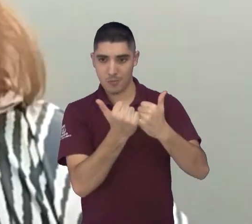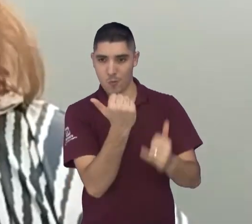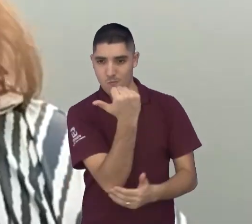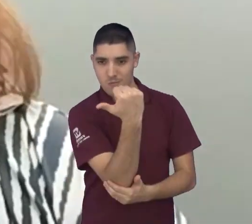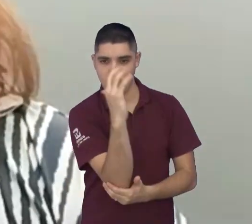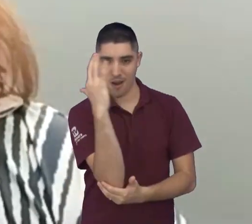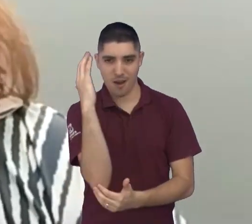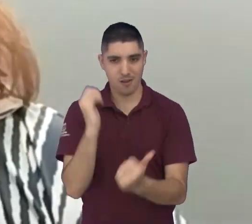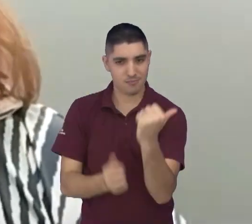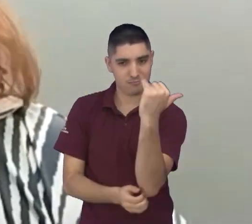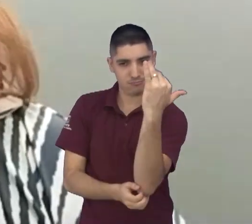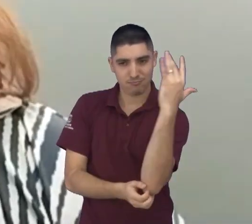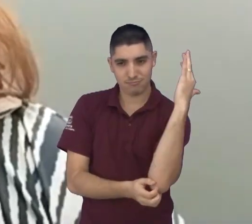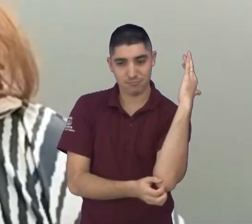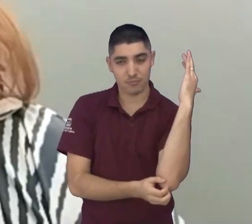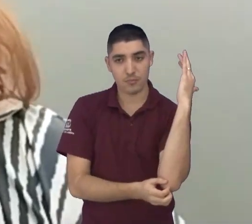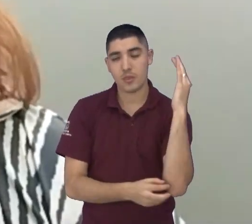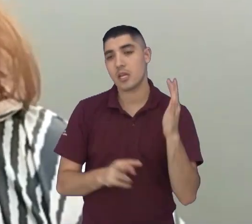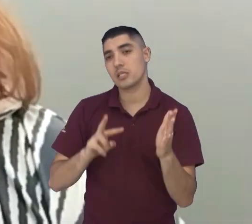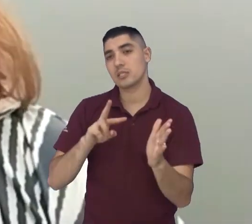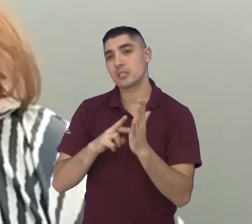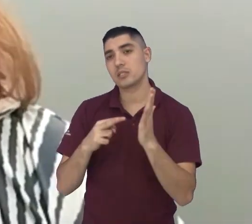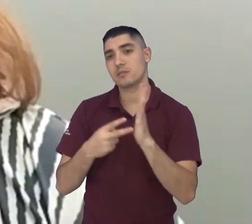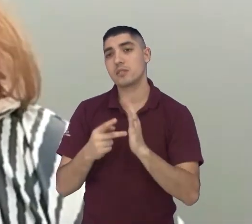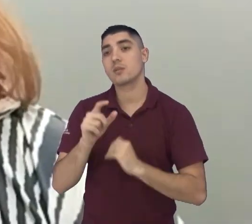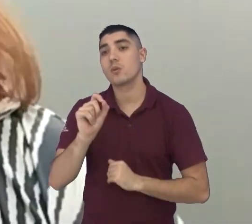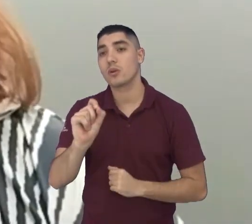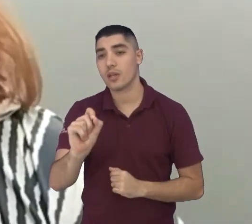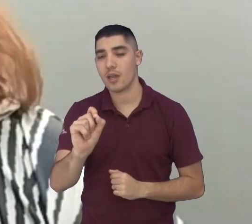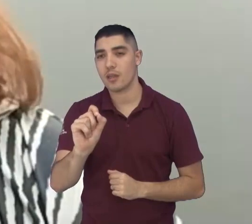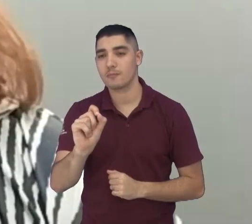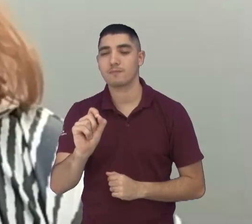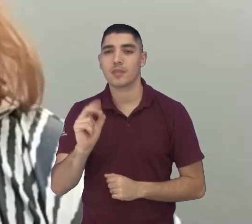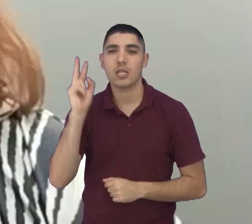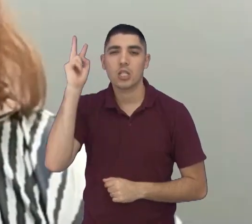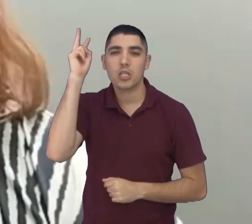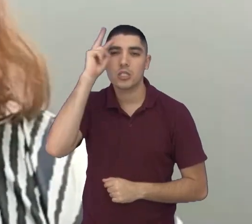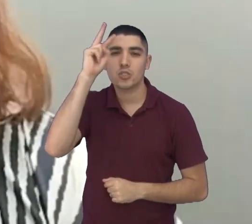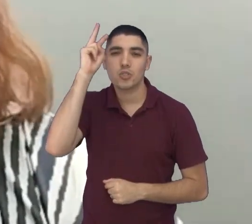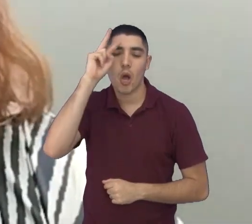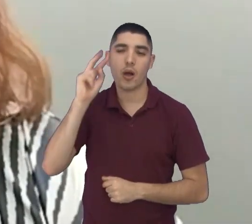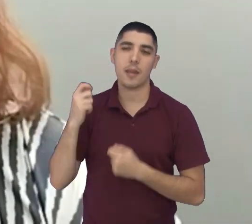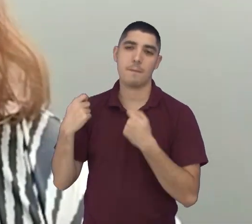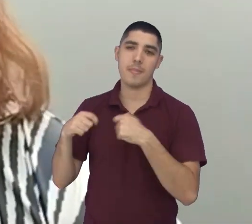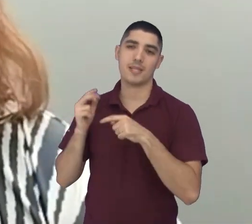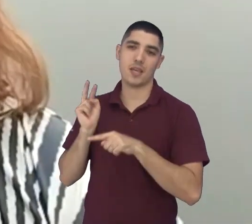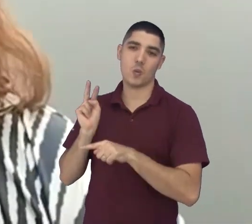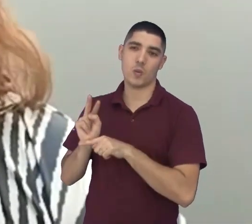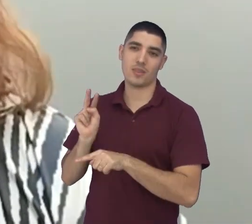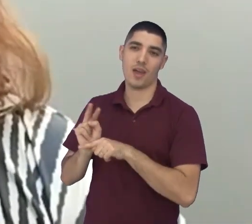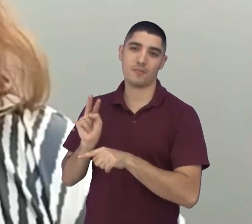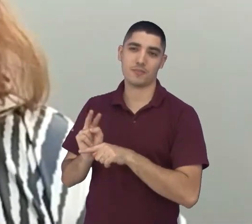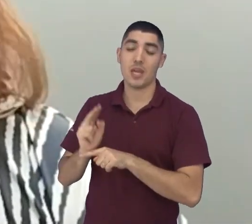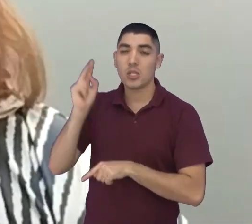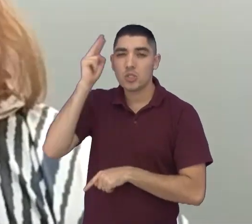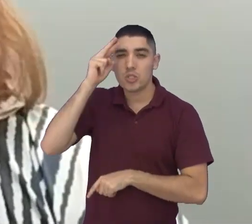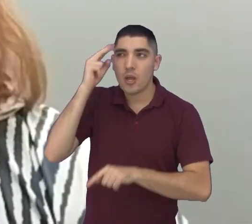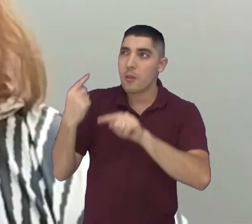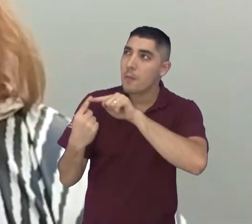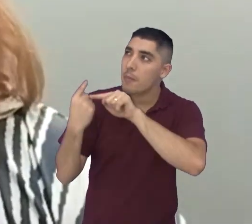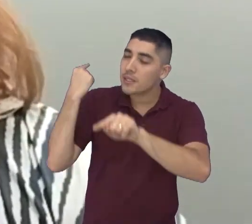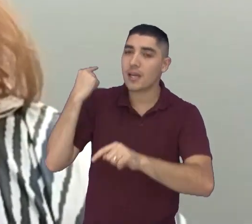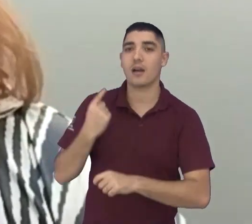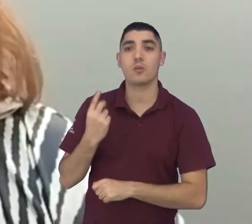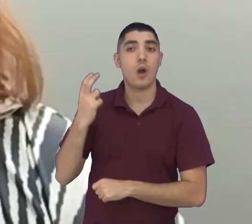ela traz para a gente a preservação de uma história, a preservação da cultura,